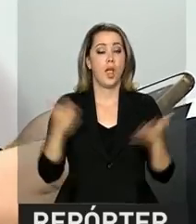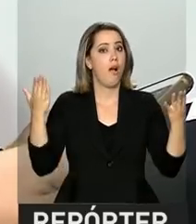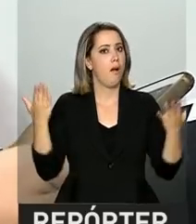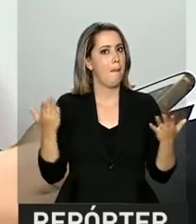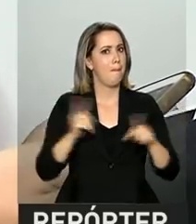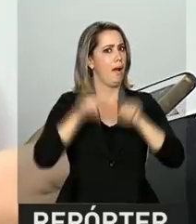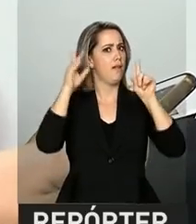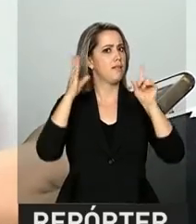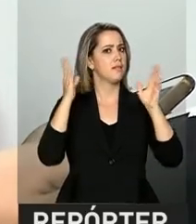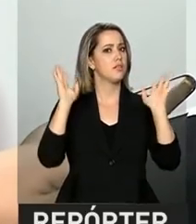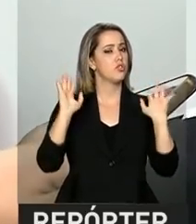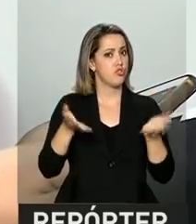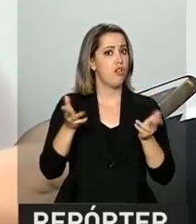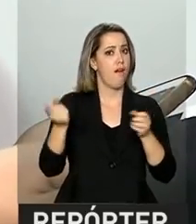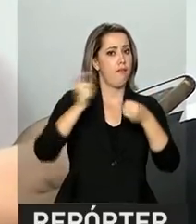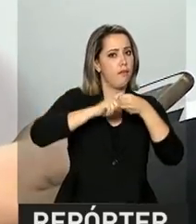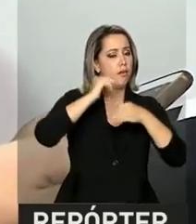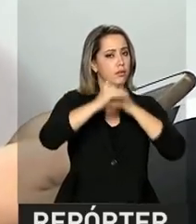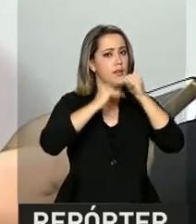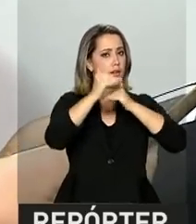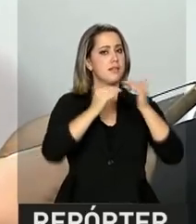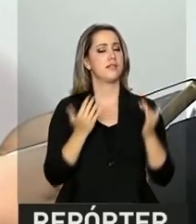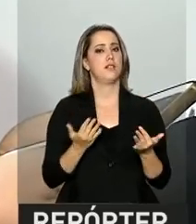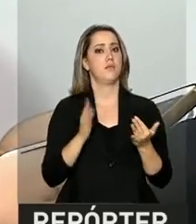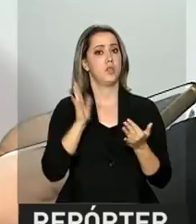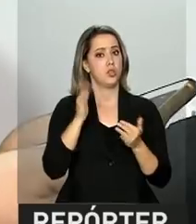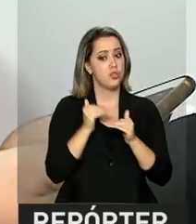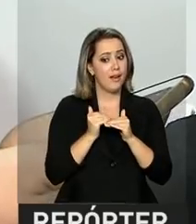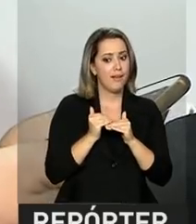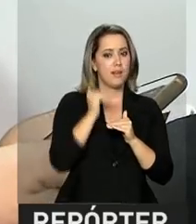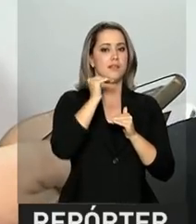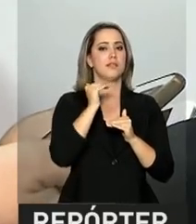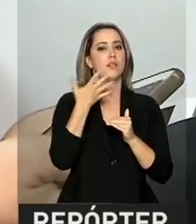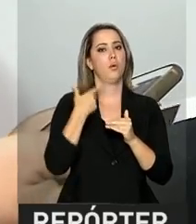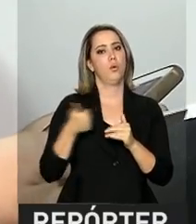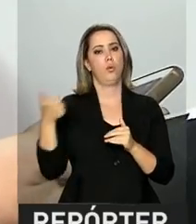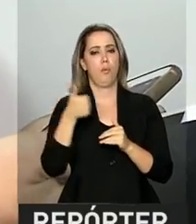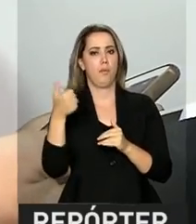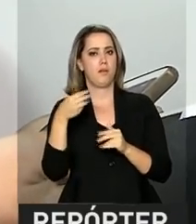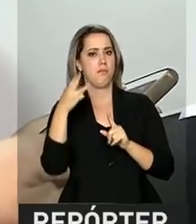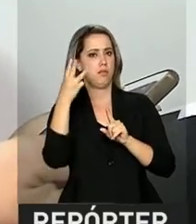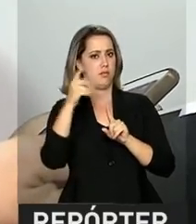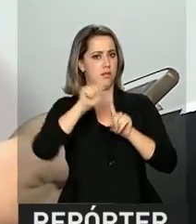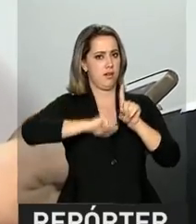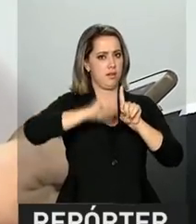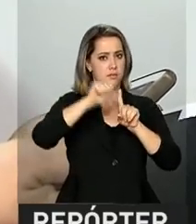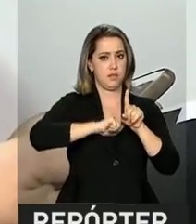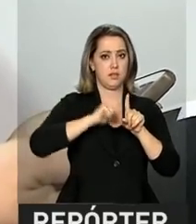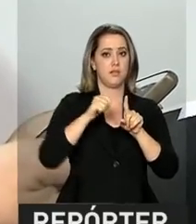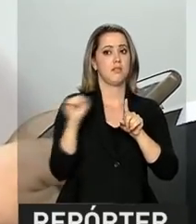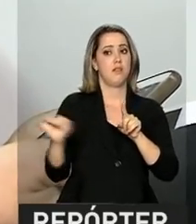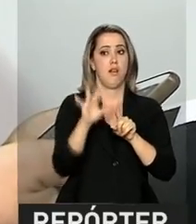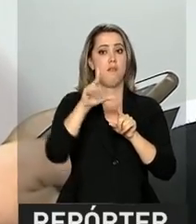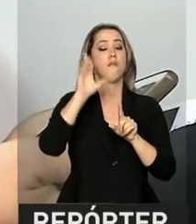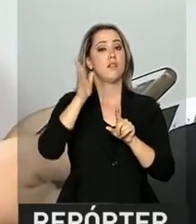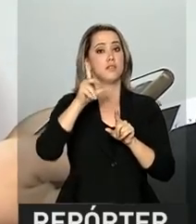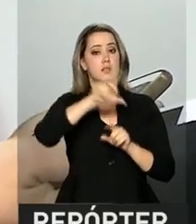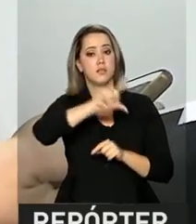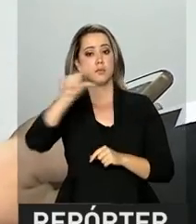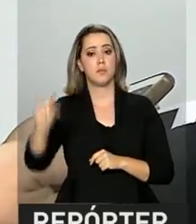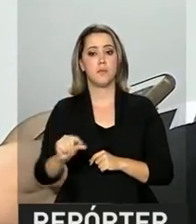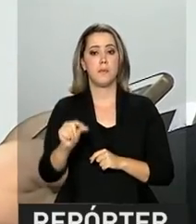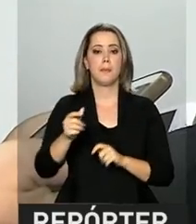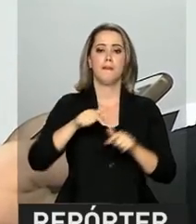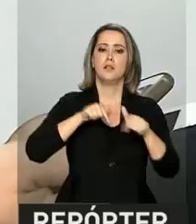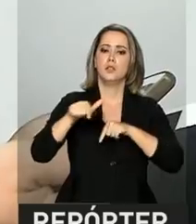agora o país já está voltando a crescer. O país já cresceu no primeiro trimestre, né? A inflação já caiu e o emprego